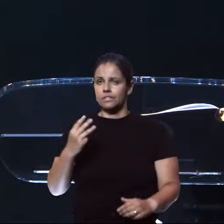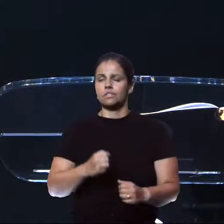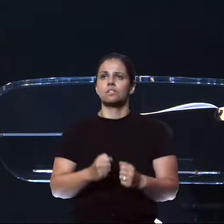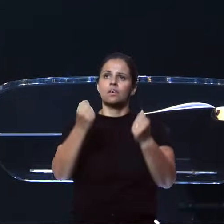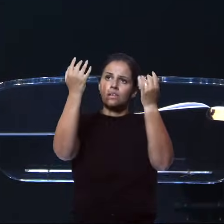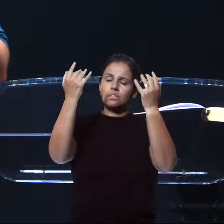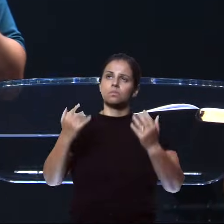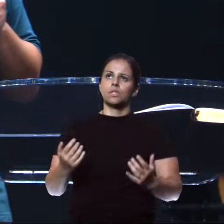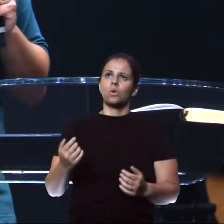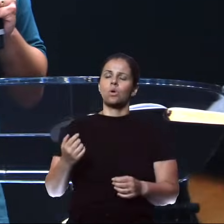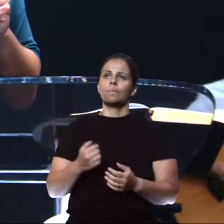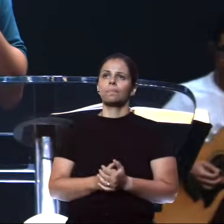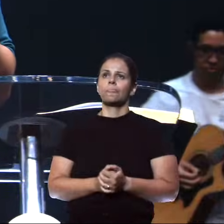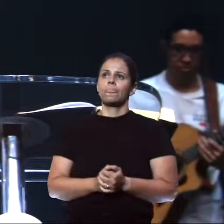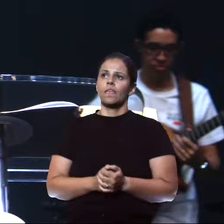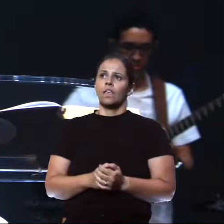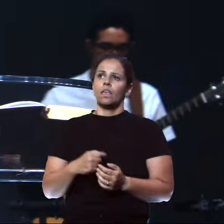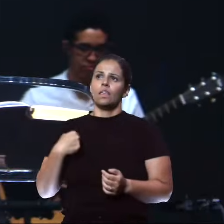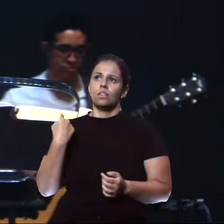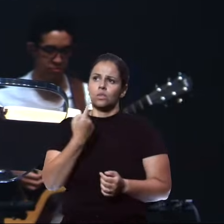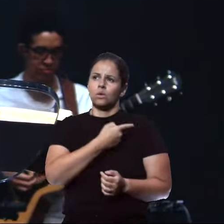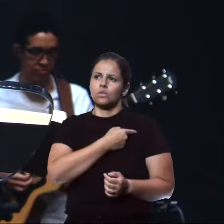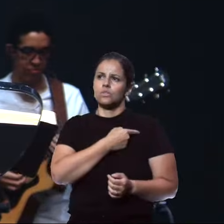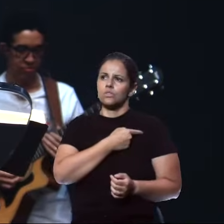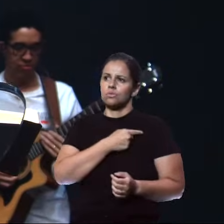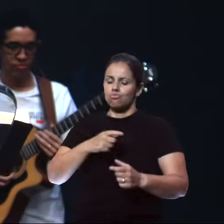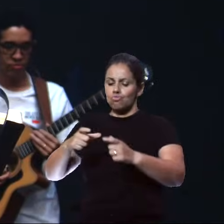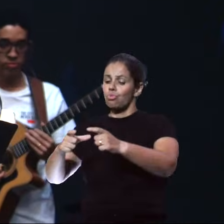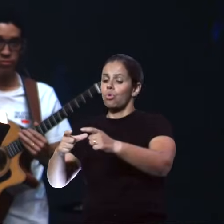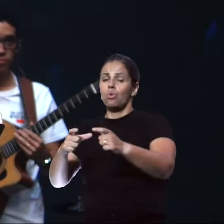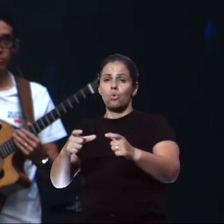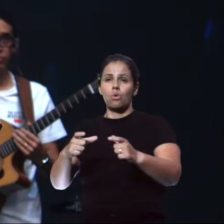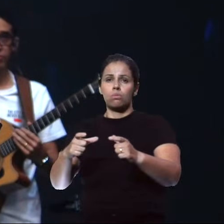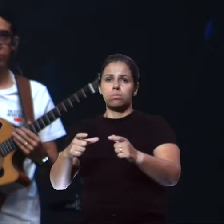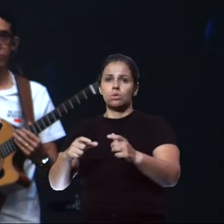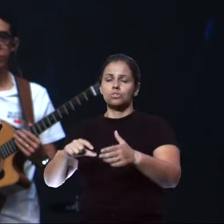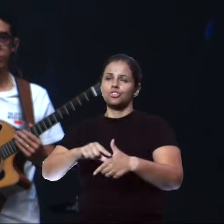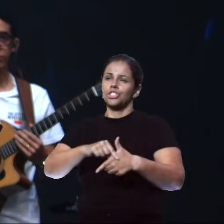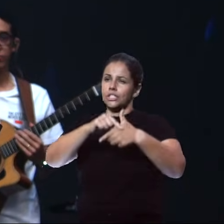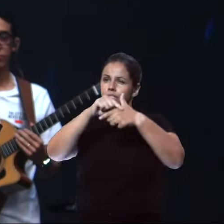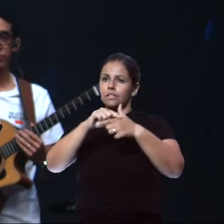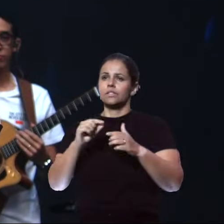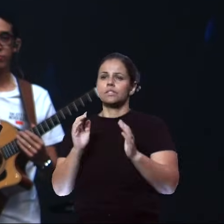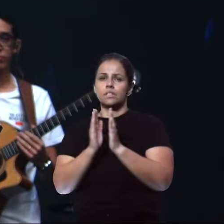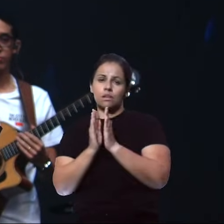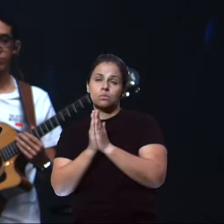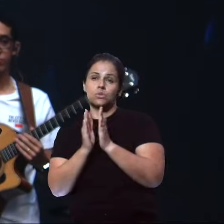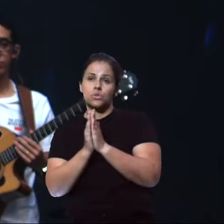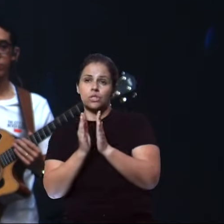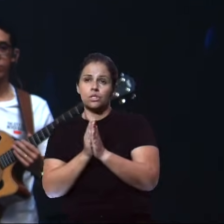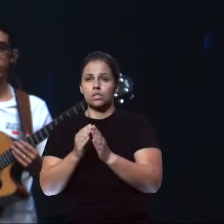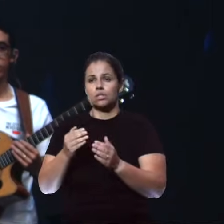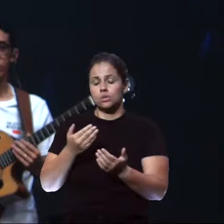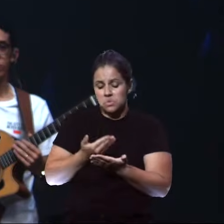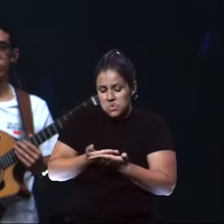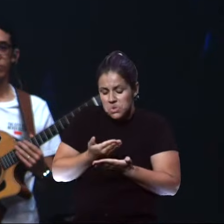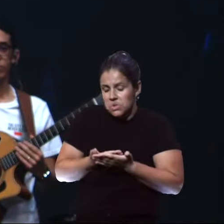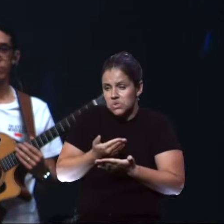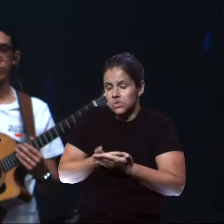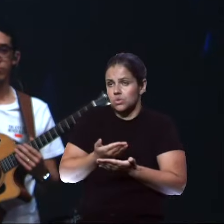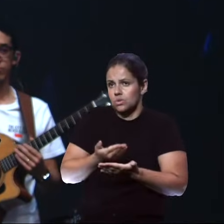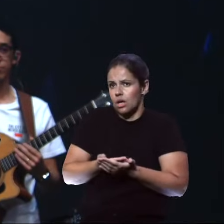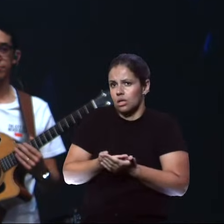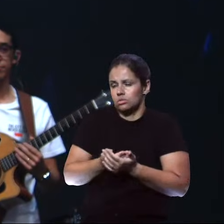casais, os líderes de célula, que essa tem que ser uma tônica do nosso ministério. Não é à toa que o ministério chama One